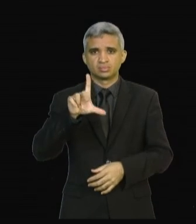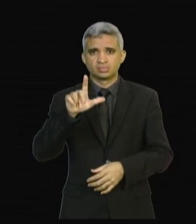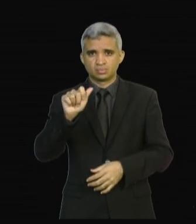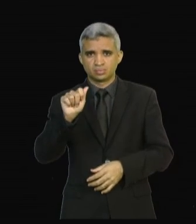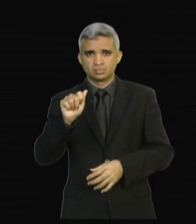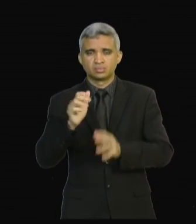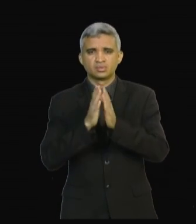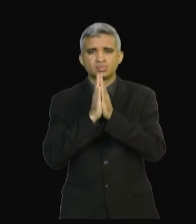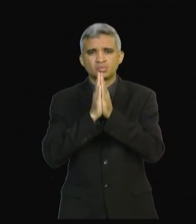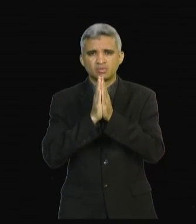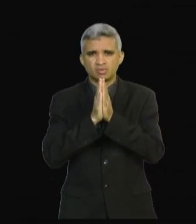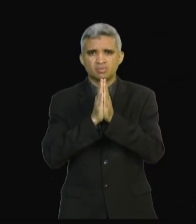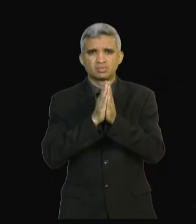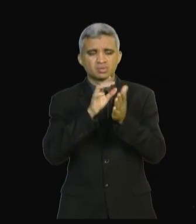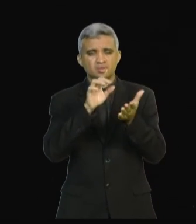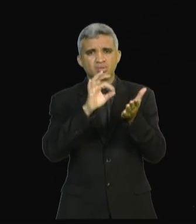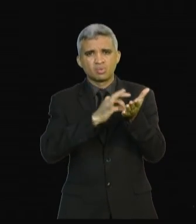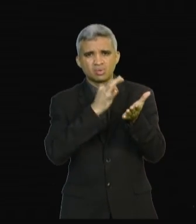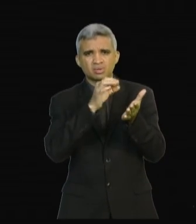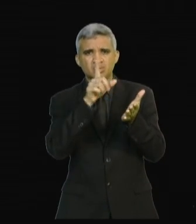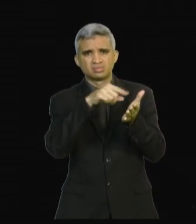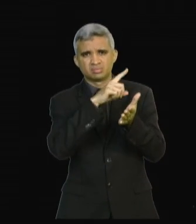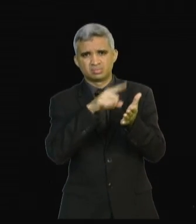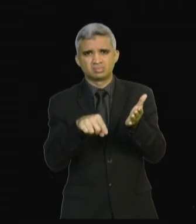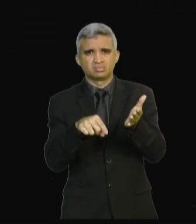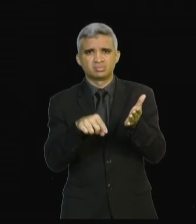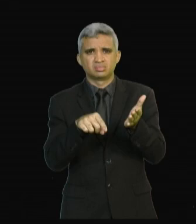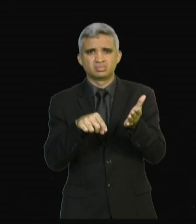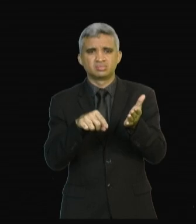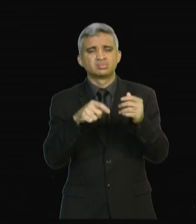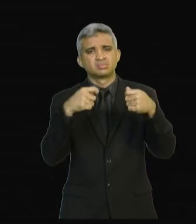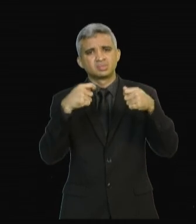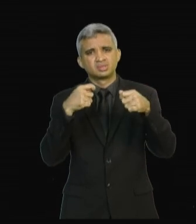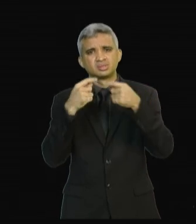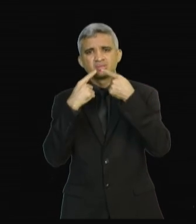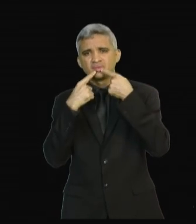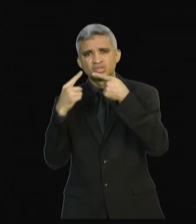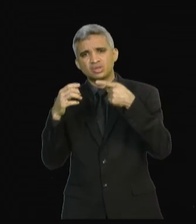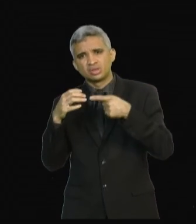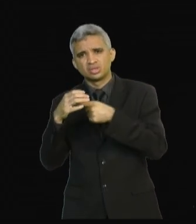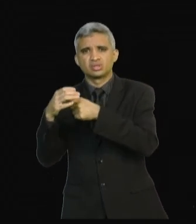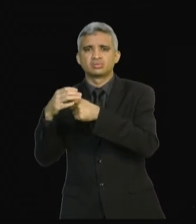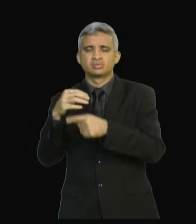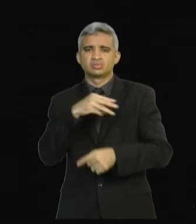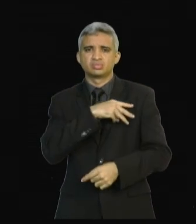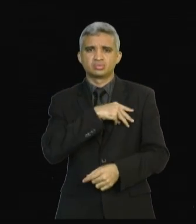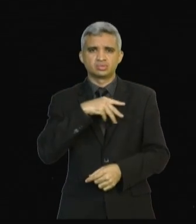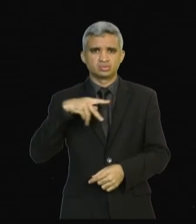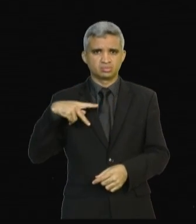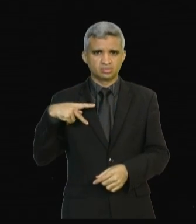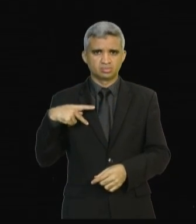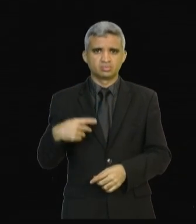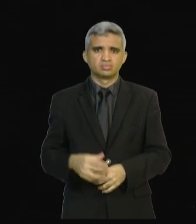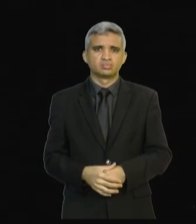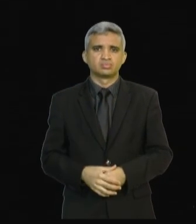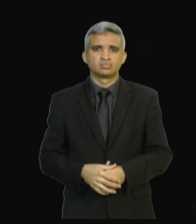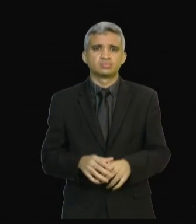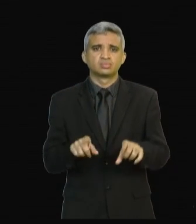faça um distrato desse convênio. Responsabilize e denuncie o Ministério Público. Concluda, deputado César. O prejuízo. E o